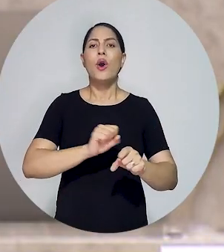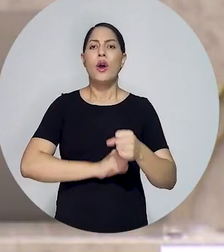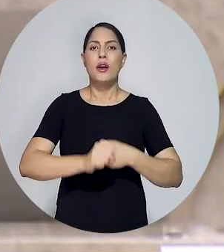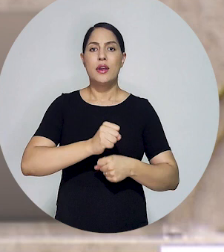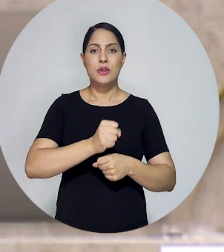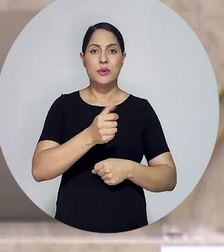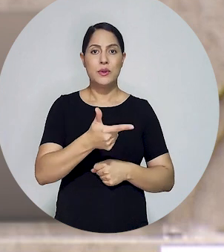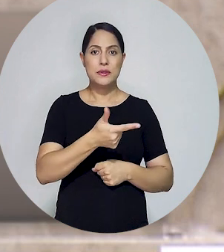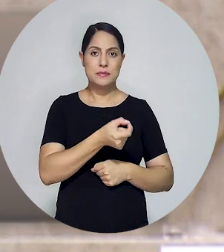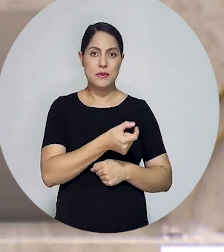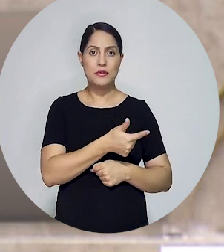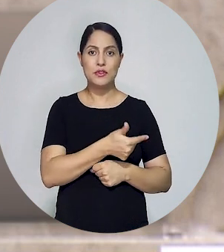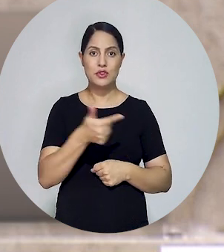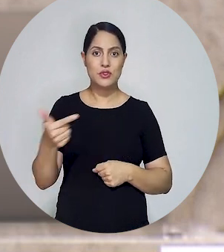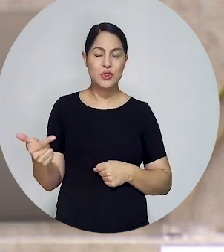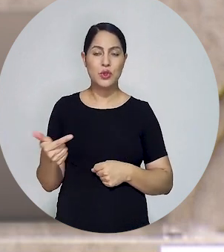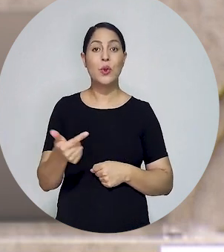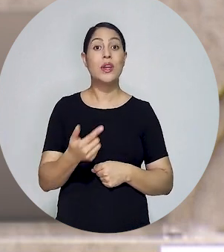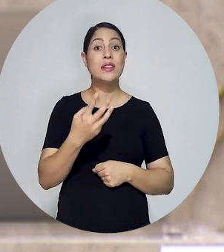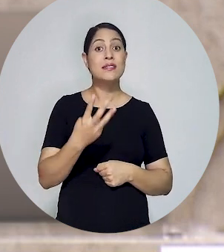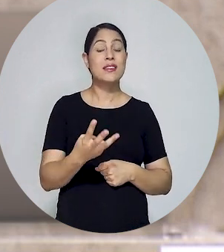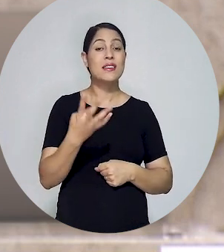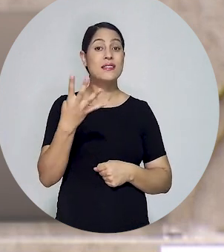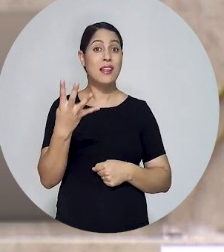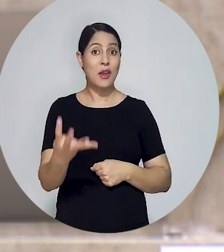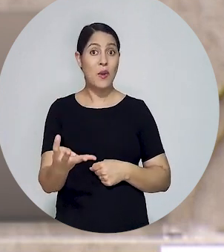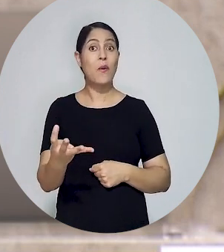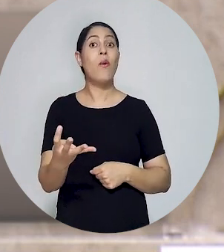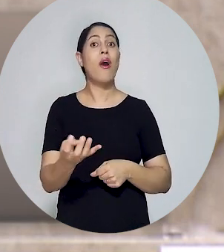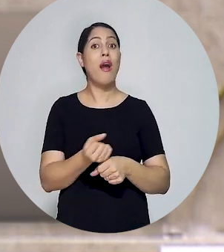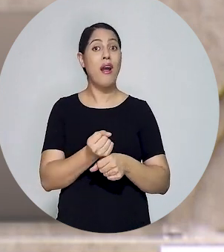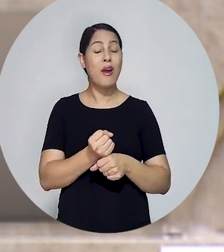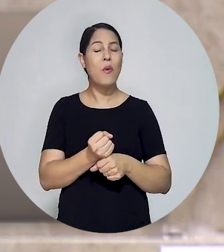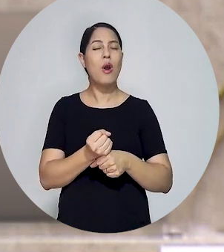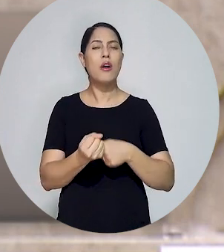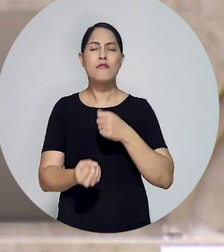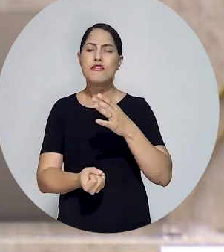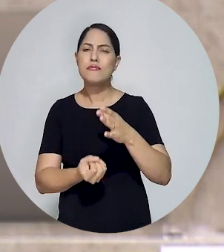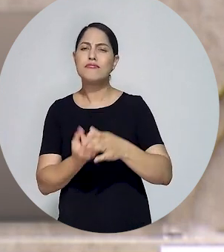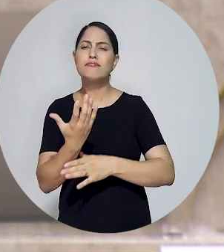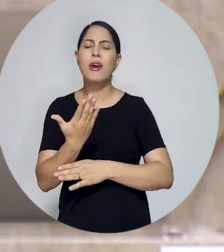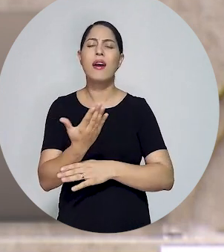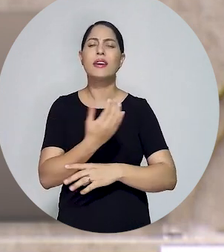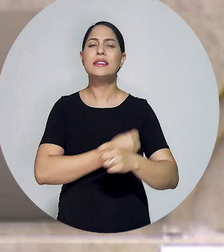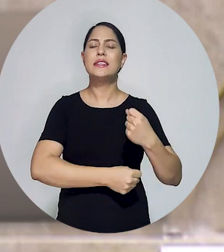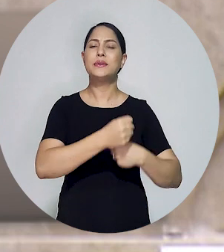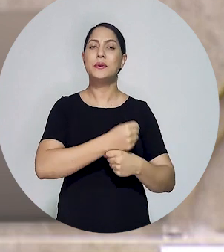2022 34 anos desde a sua promulgação em